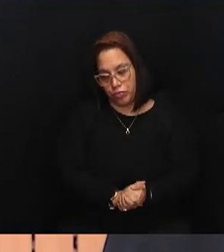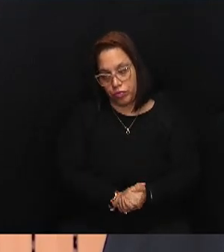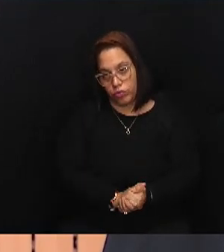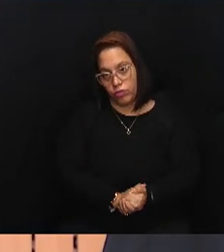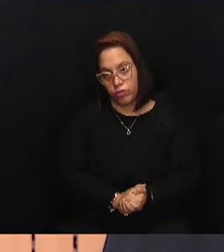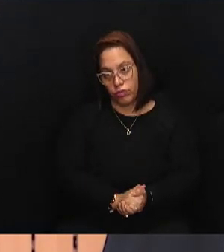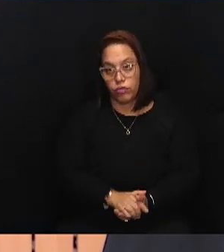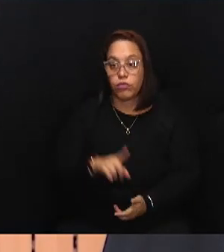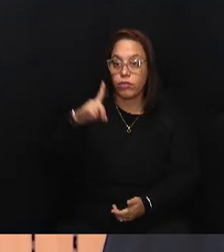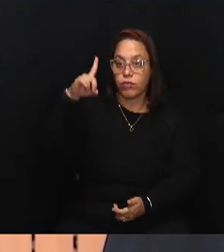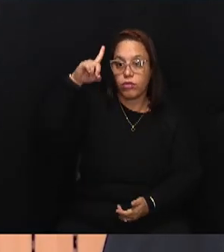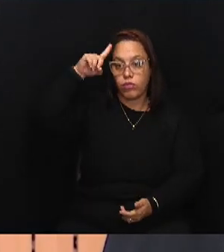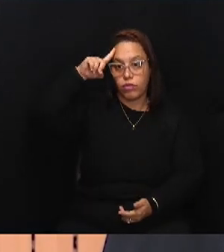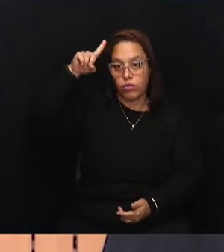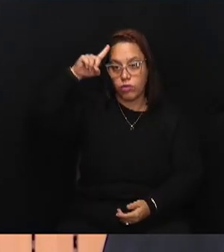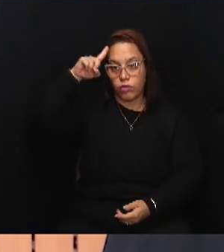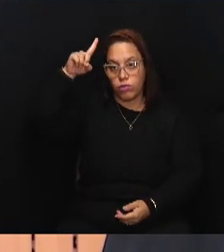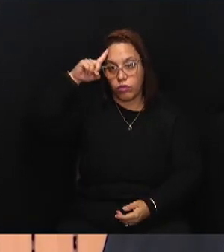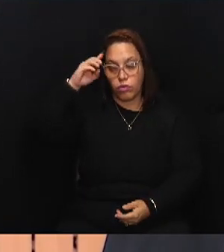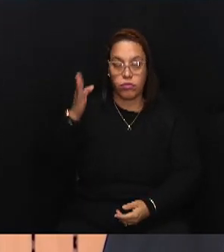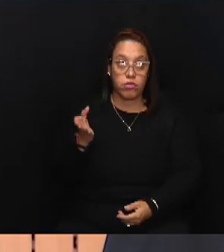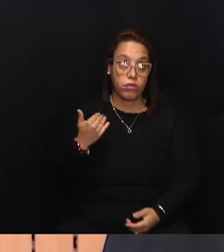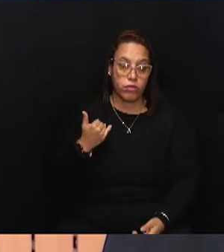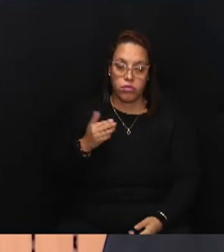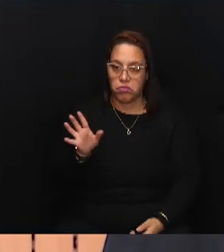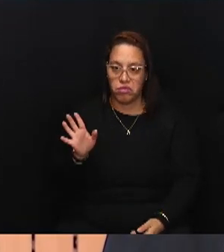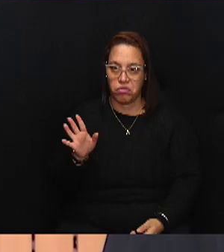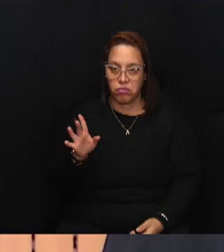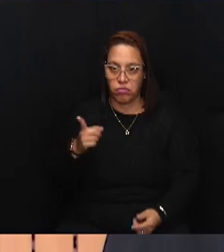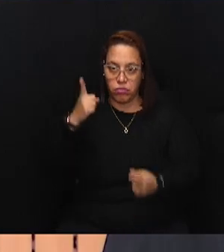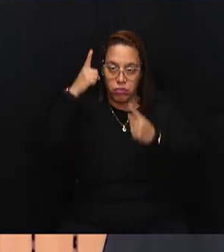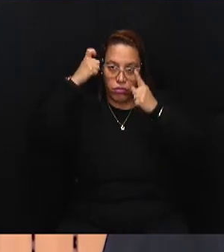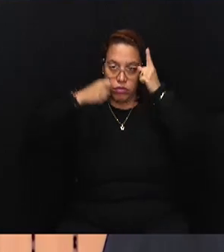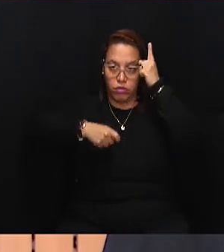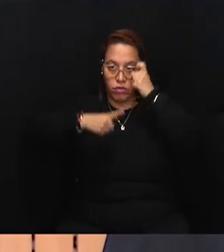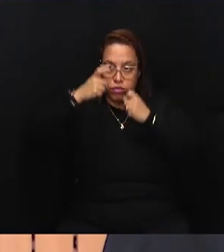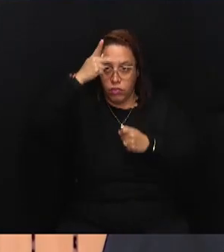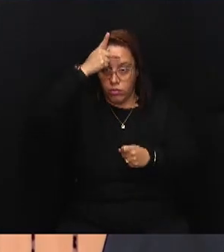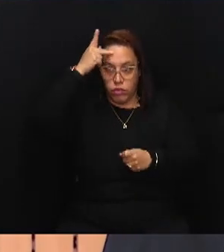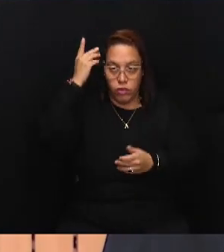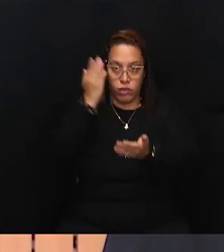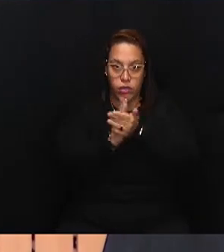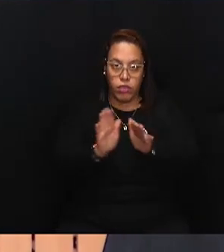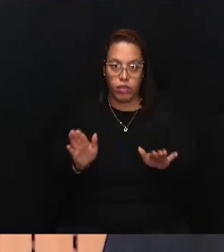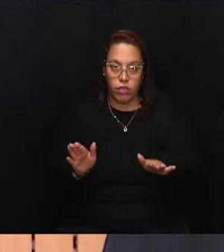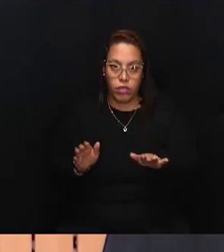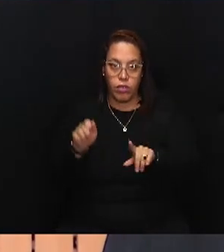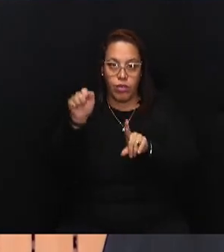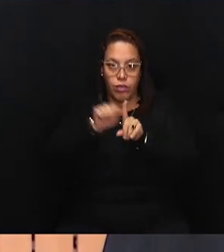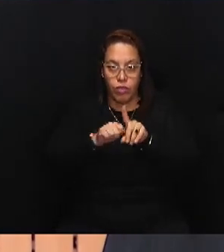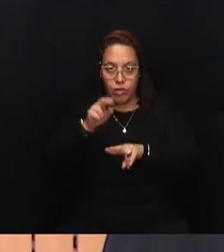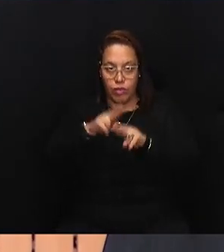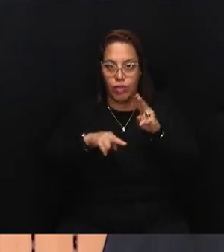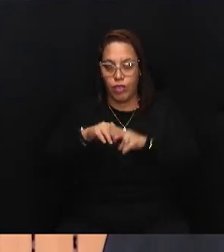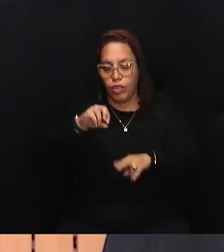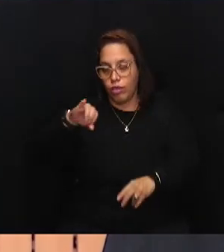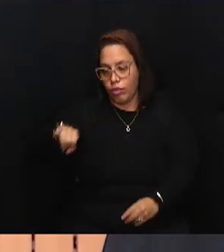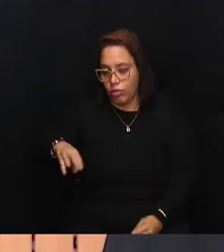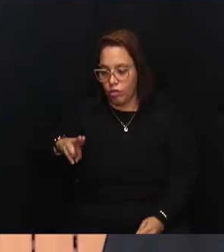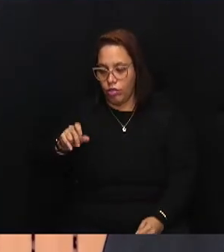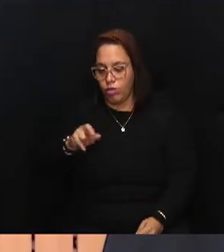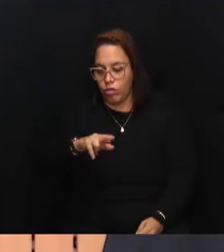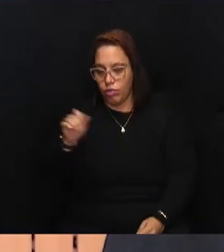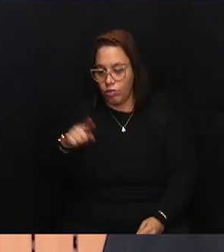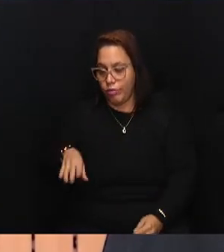algo diário que não... Antes fosse, se a violência contra a pessoa idosa acabasse agora durante o mês de junho, né, Juarez? Seria ótimo